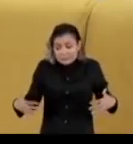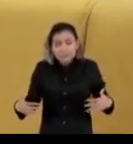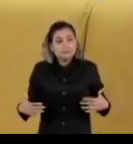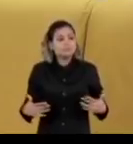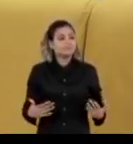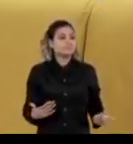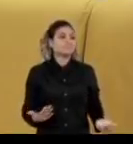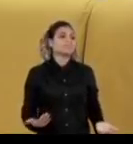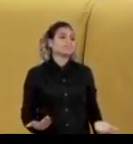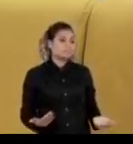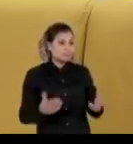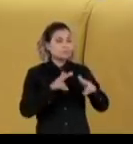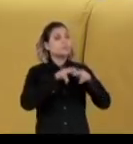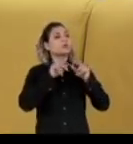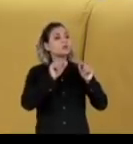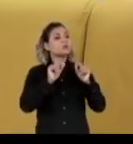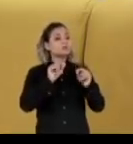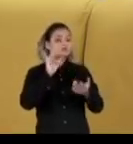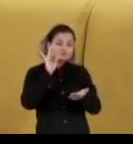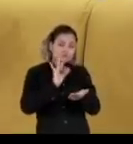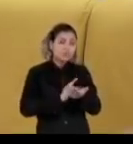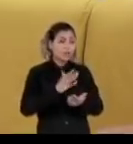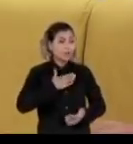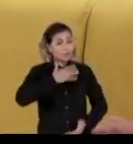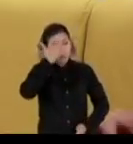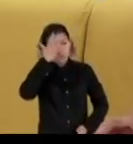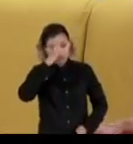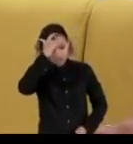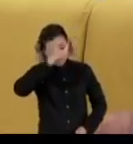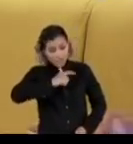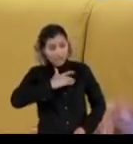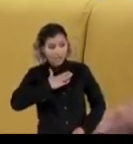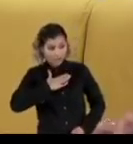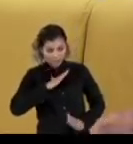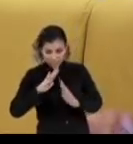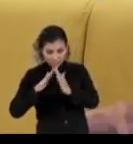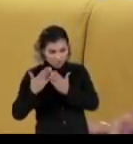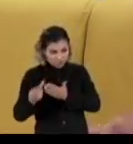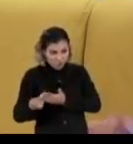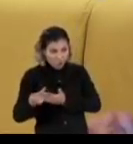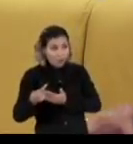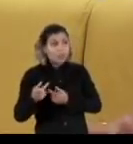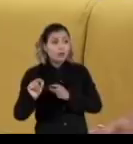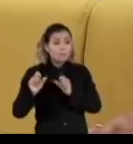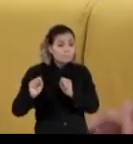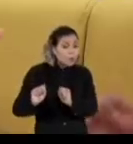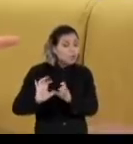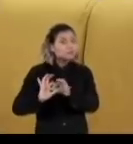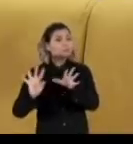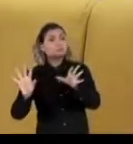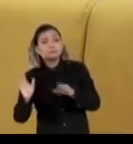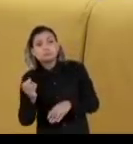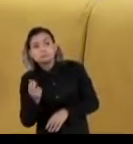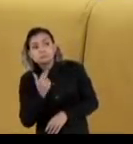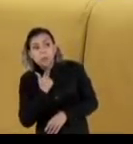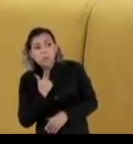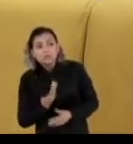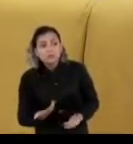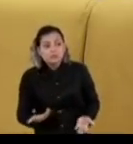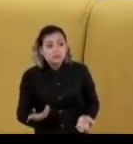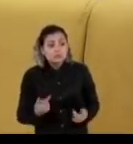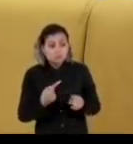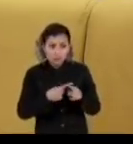está ligado ao fato de que eu não sei se nessa escola o que é valor. Porque muitas vezes a gente não